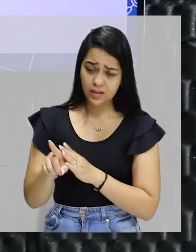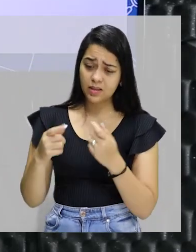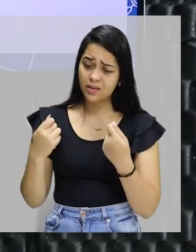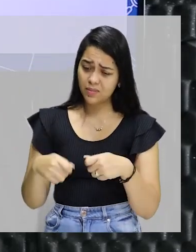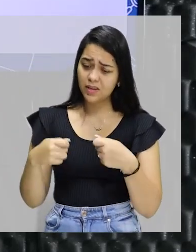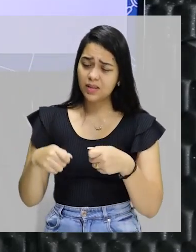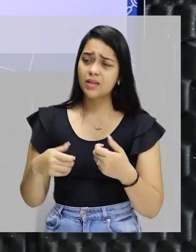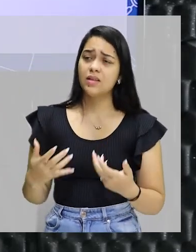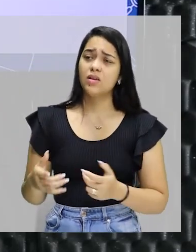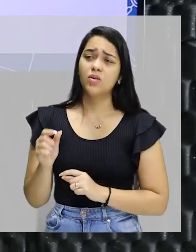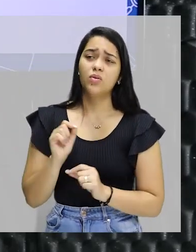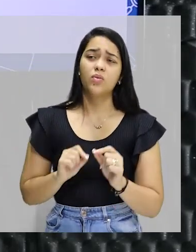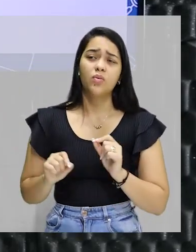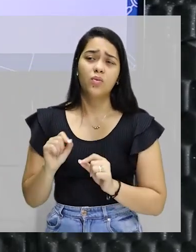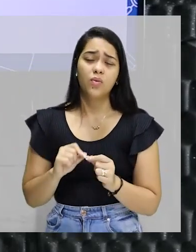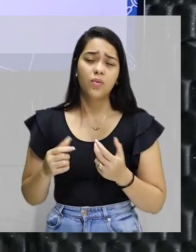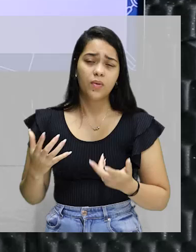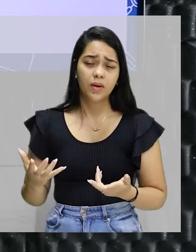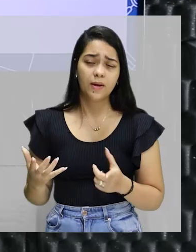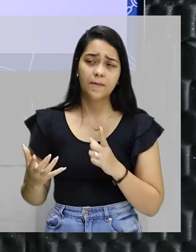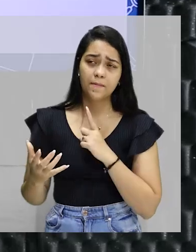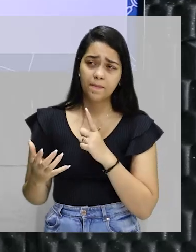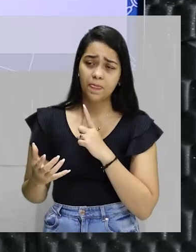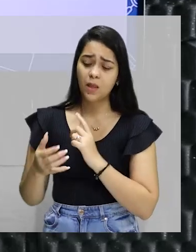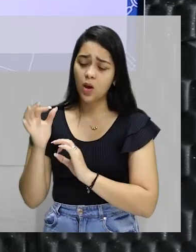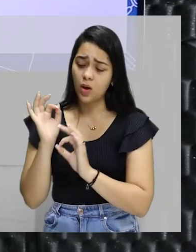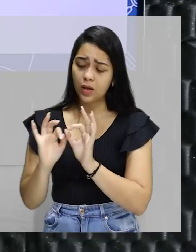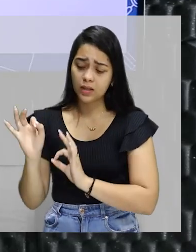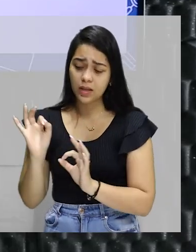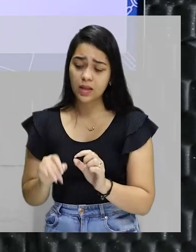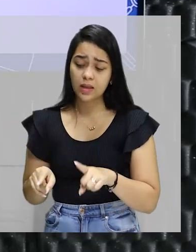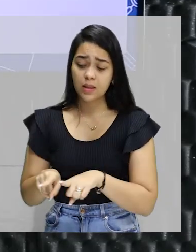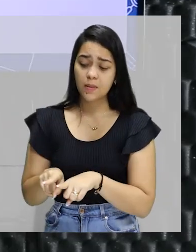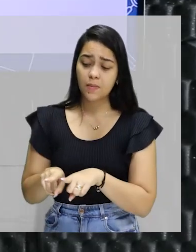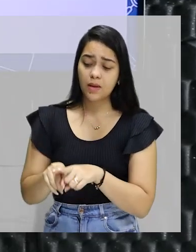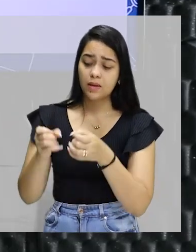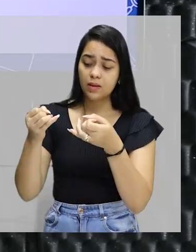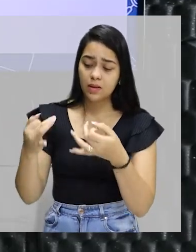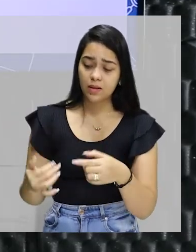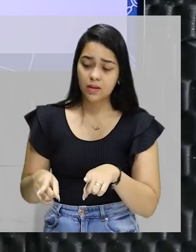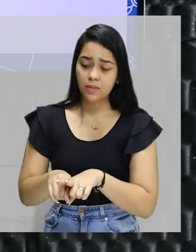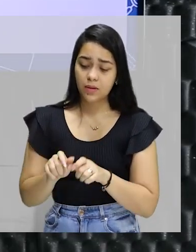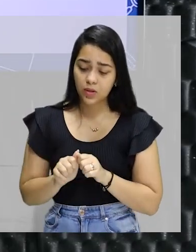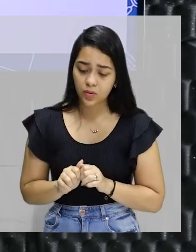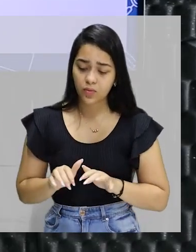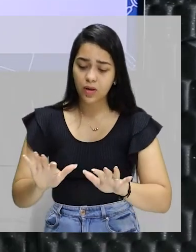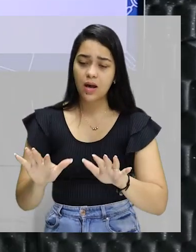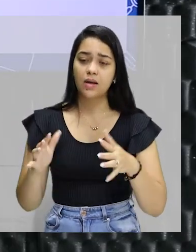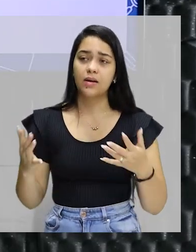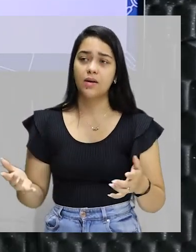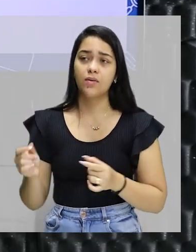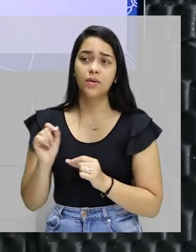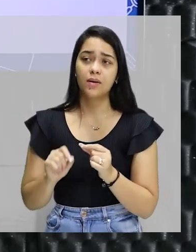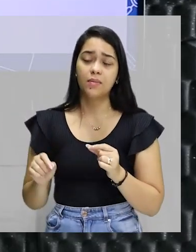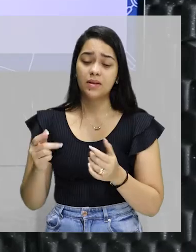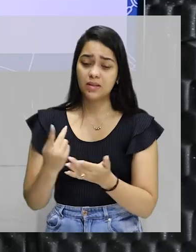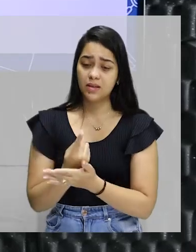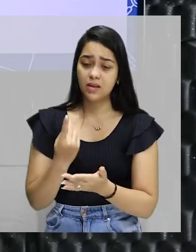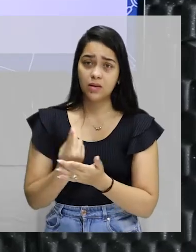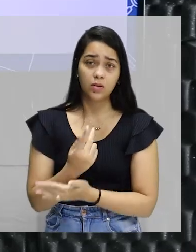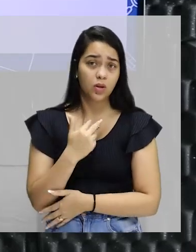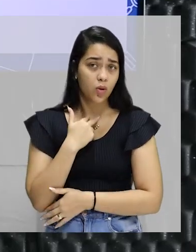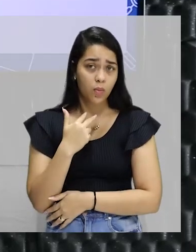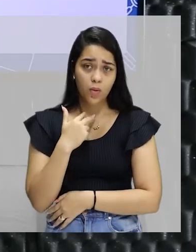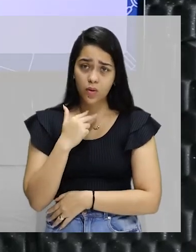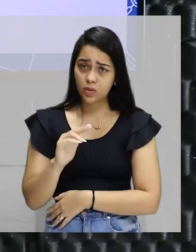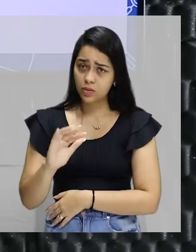ser muito bem trabalhada, explicada e divulgada para que erros como esse não possam